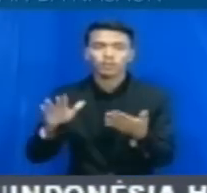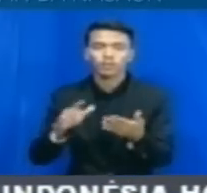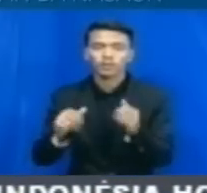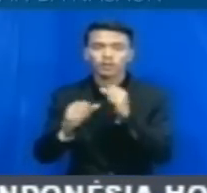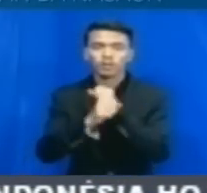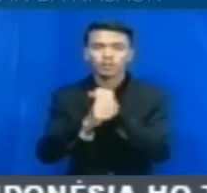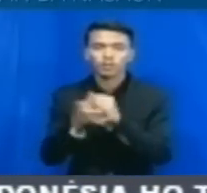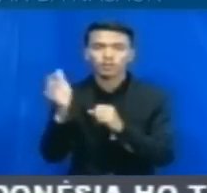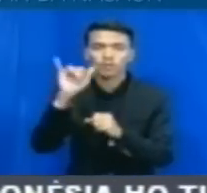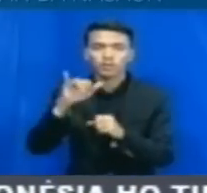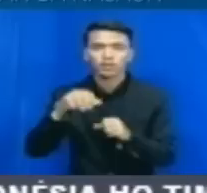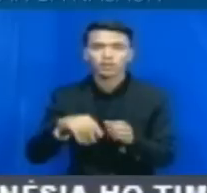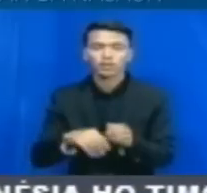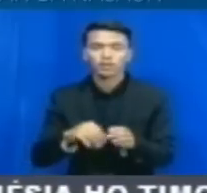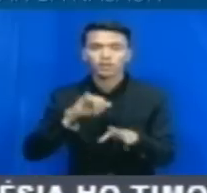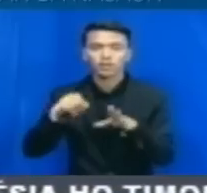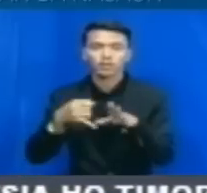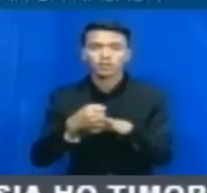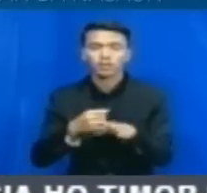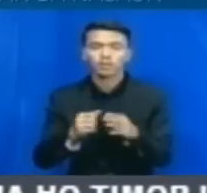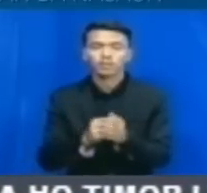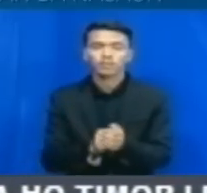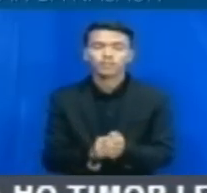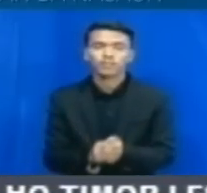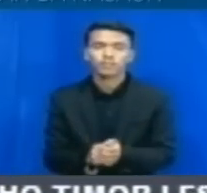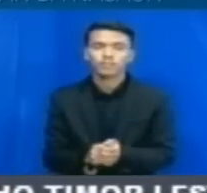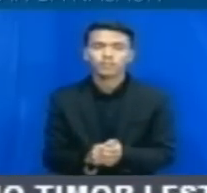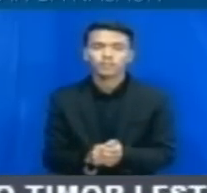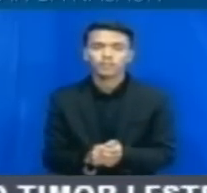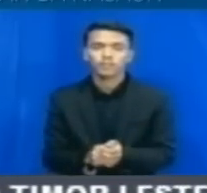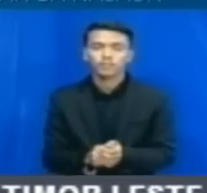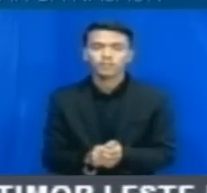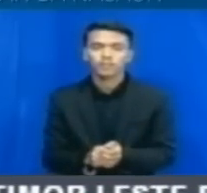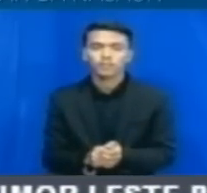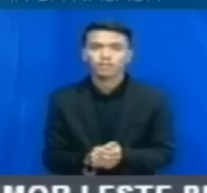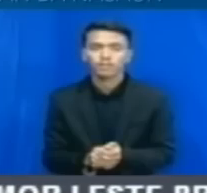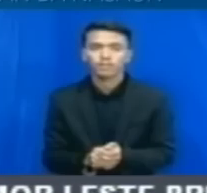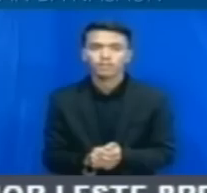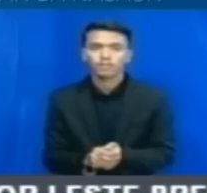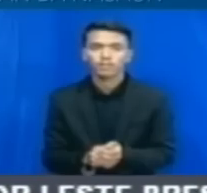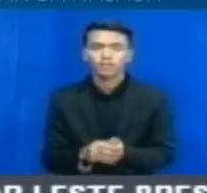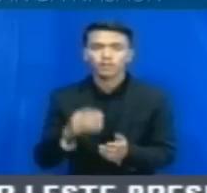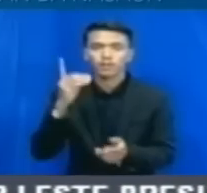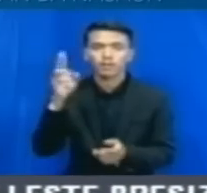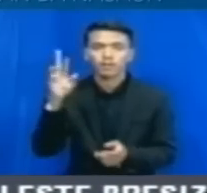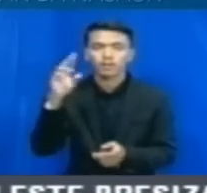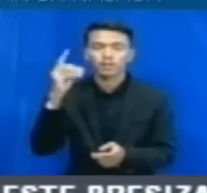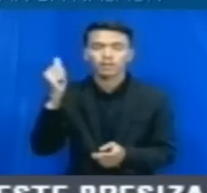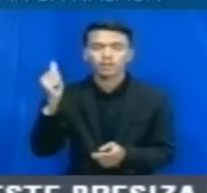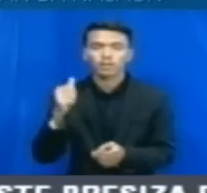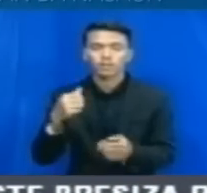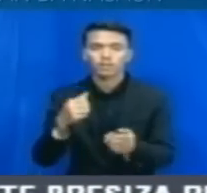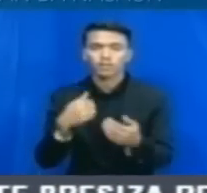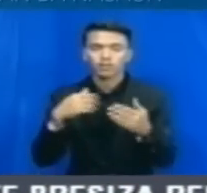se comete ser infracción ba artigo 7 trafic trafic narrativo ne ba makmos ne vamos ya